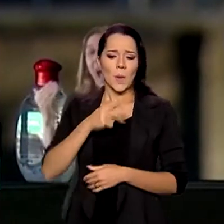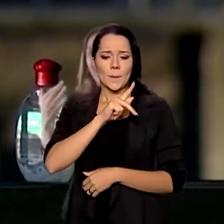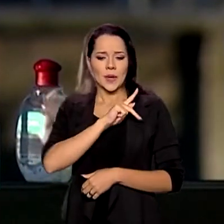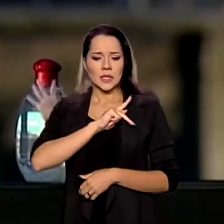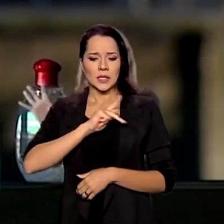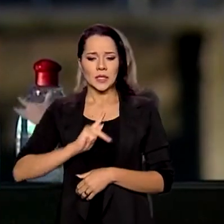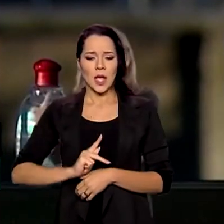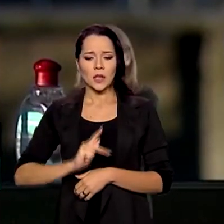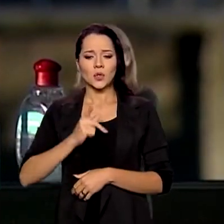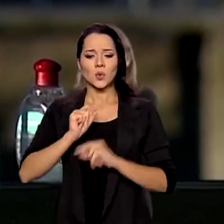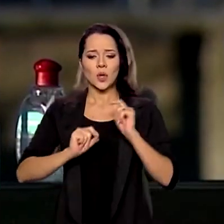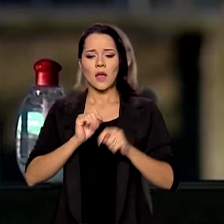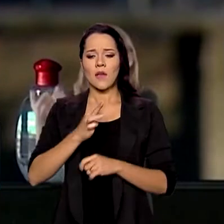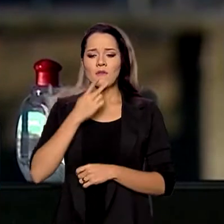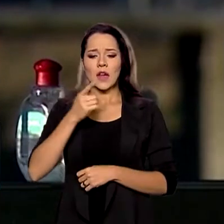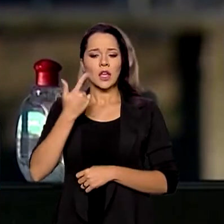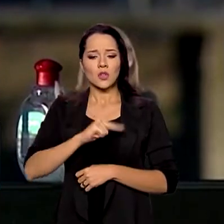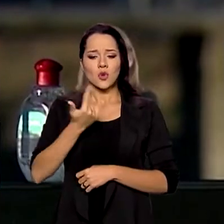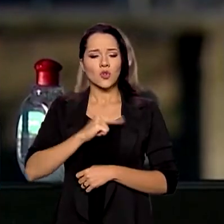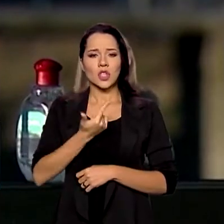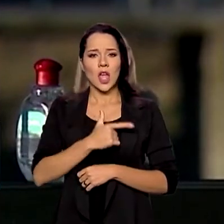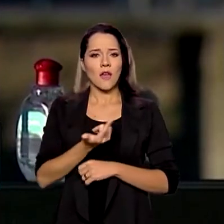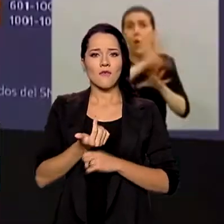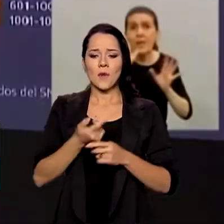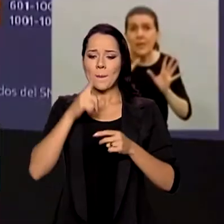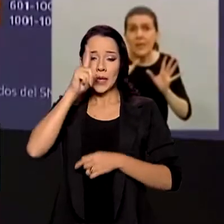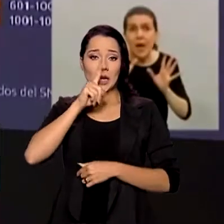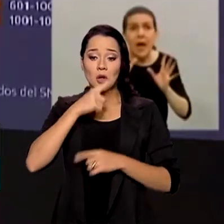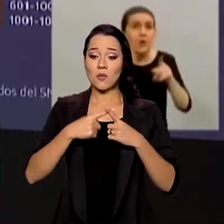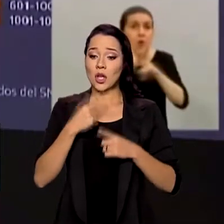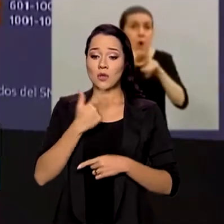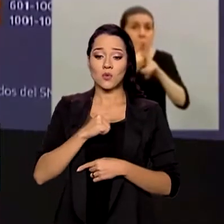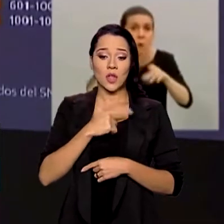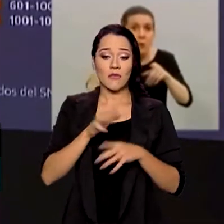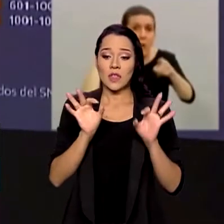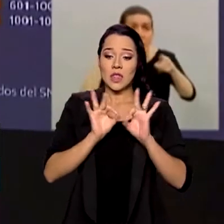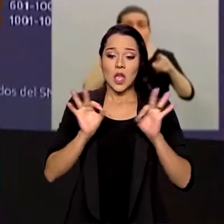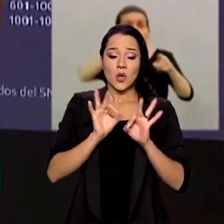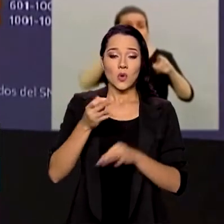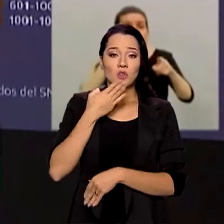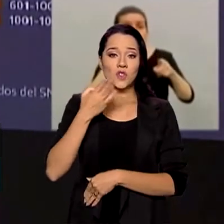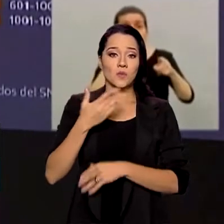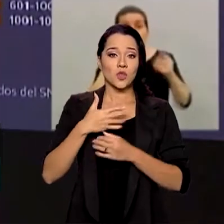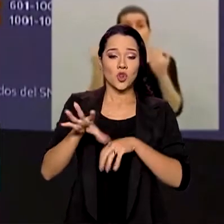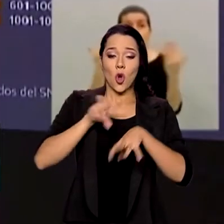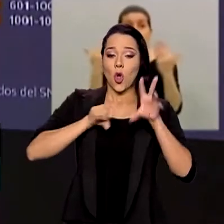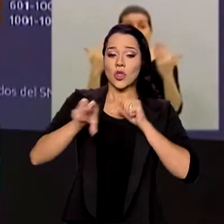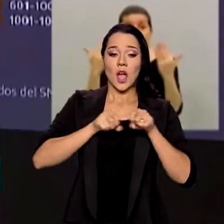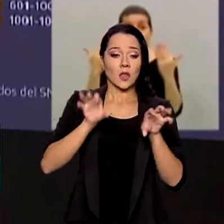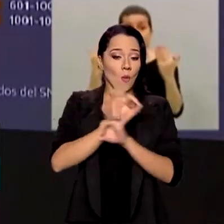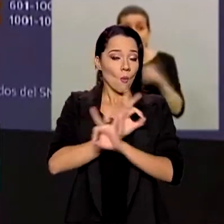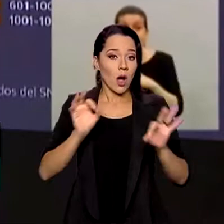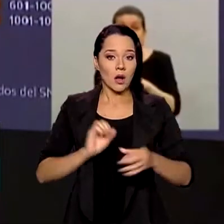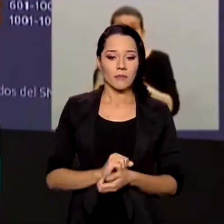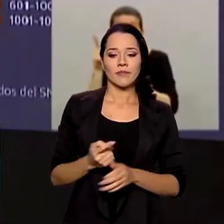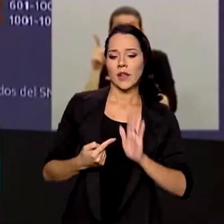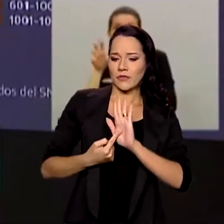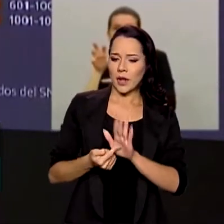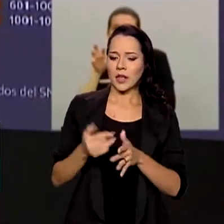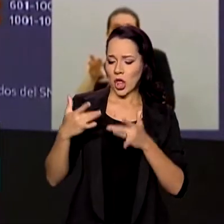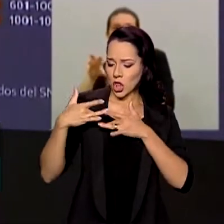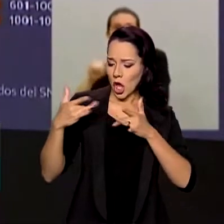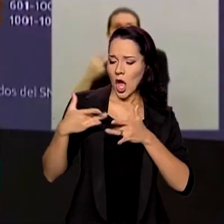Alberto Fernandes afirma que não houve delírio porque não foi registrado nenhum caso de contágio. Ele oferece doar a metade